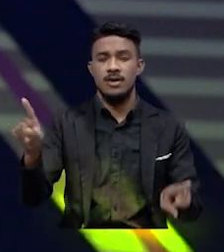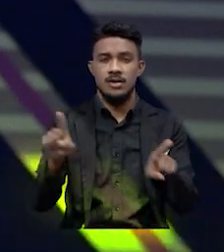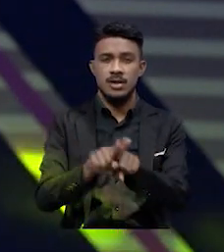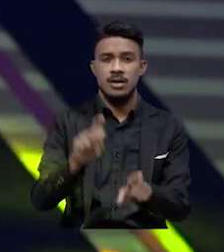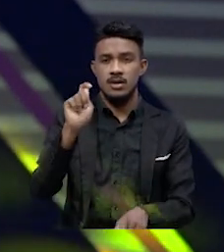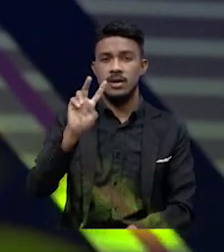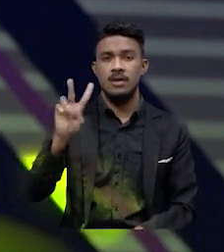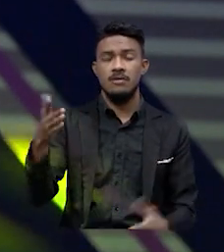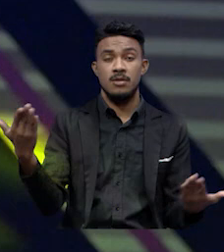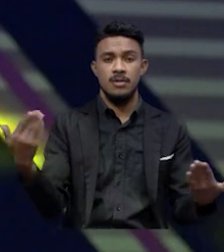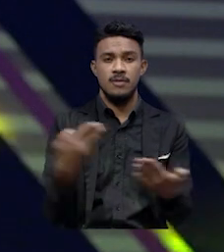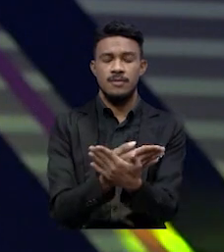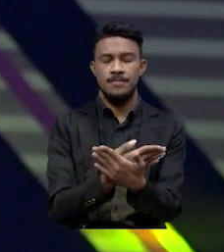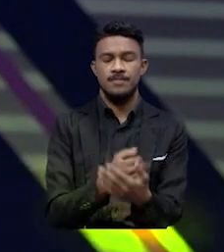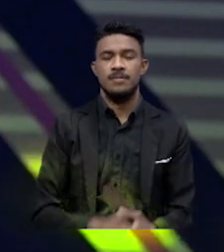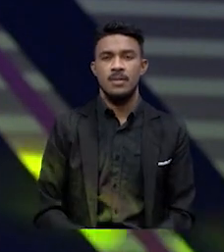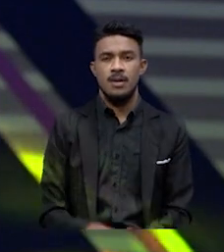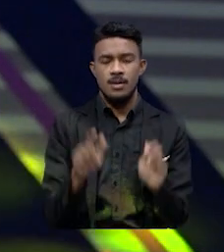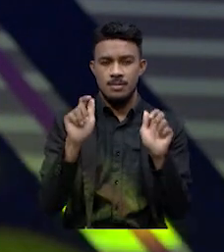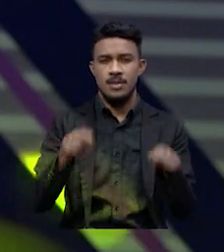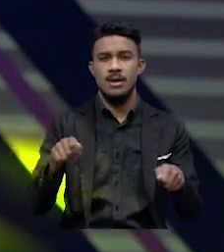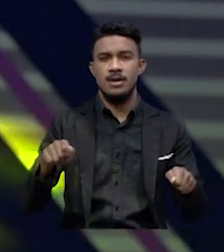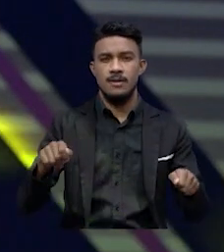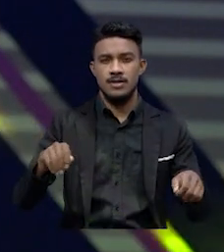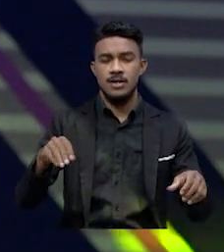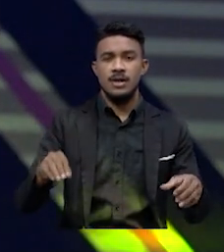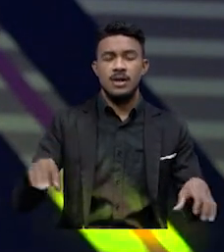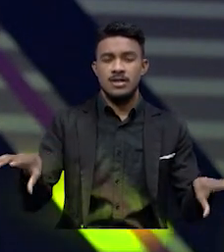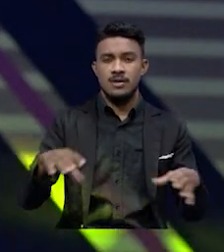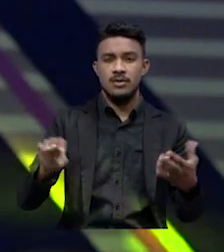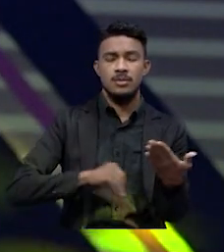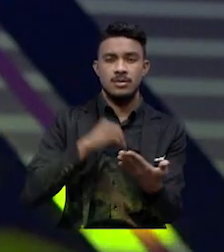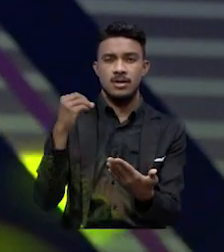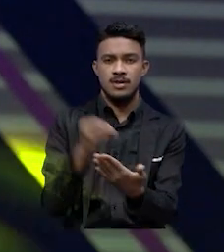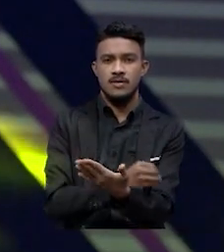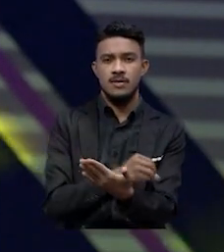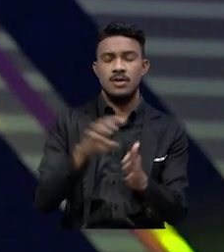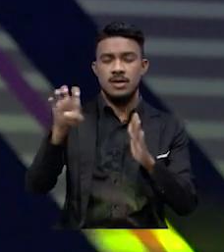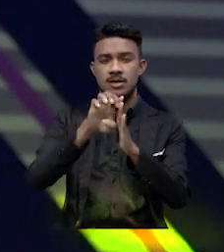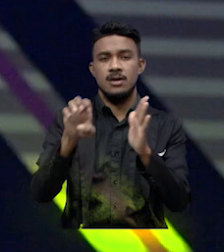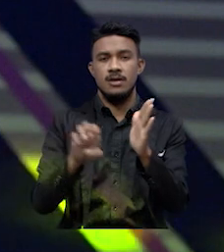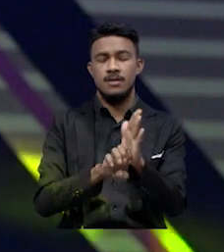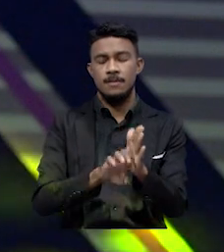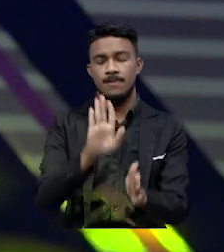televisão e da moderna, para servir o objetivo do Estado União e né,